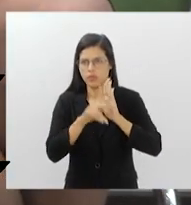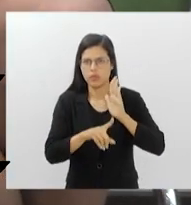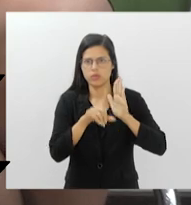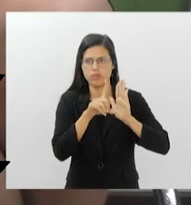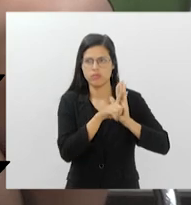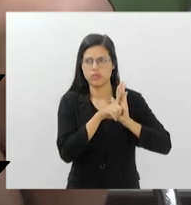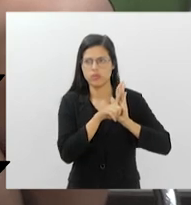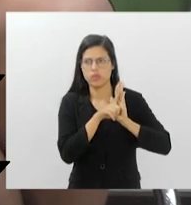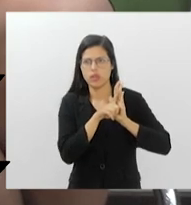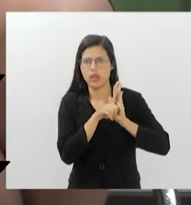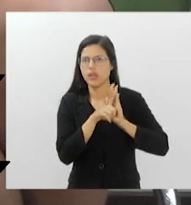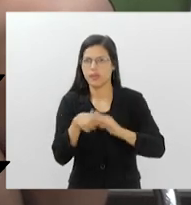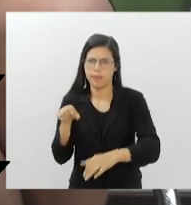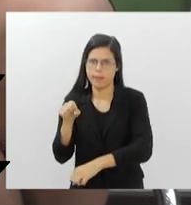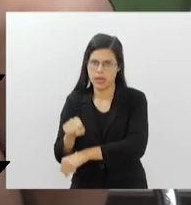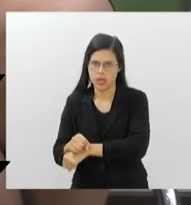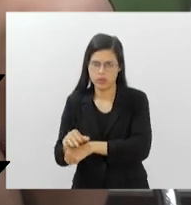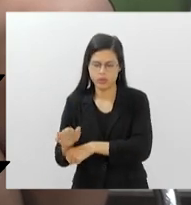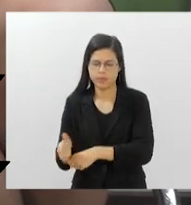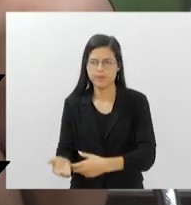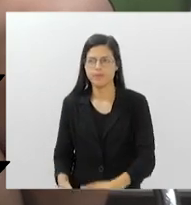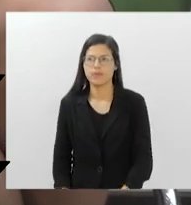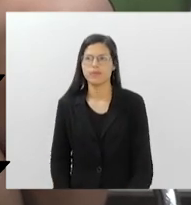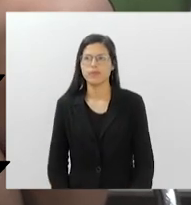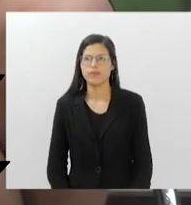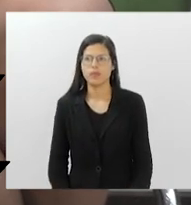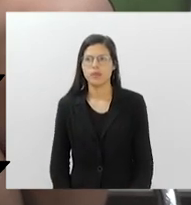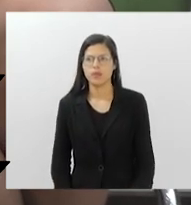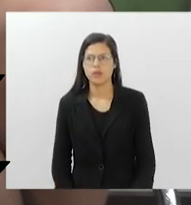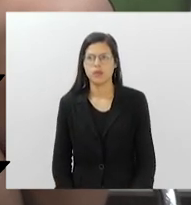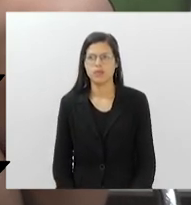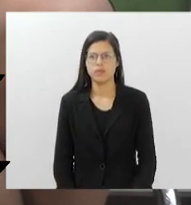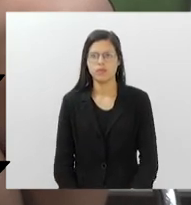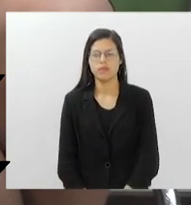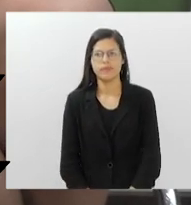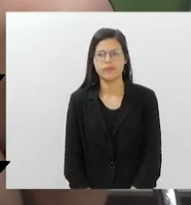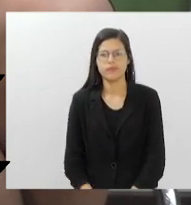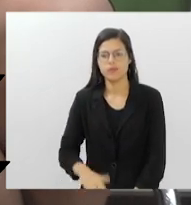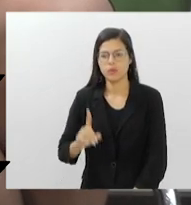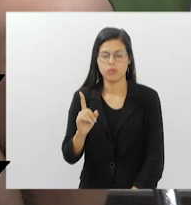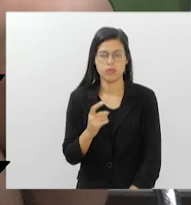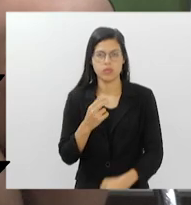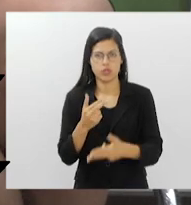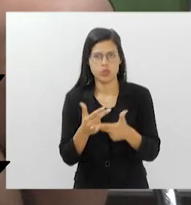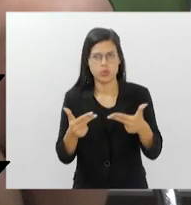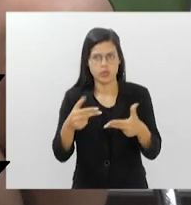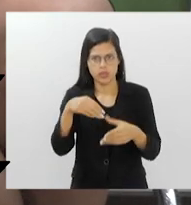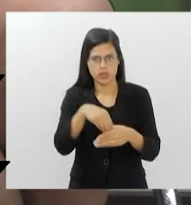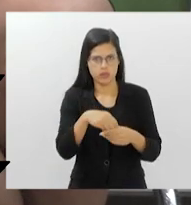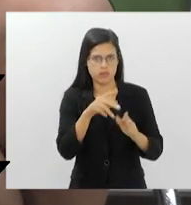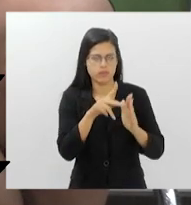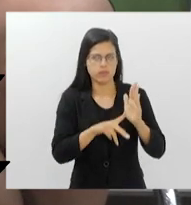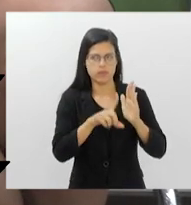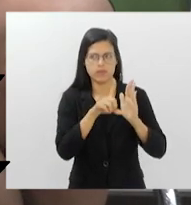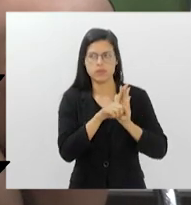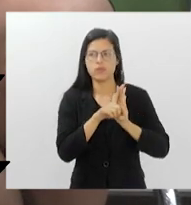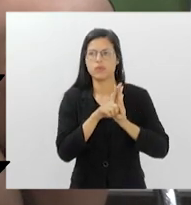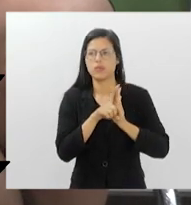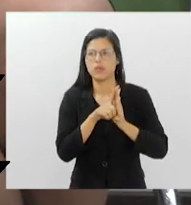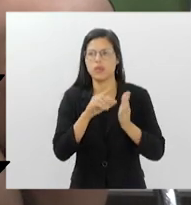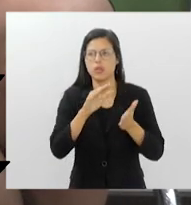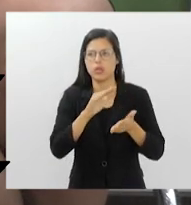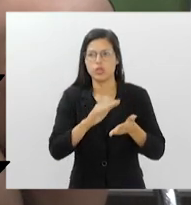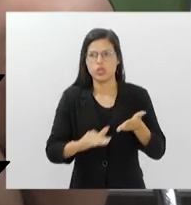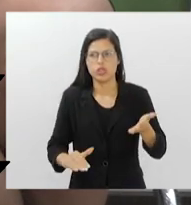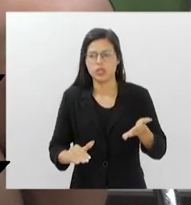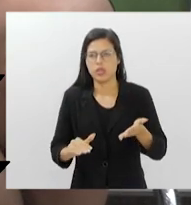aqui dormindo e um dos itens que tá lá exatamente tirando